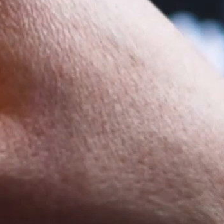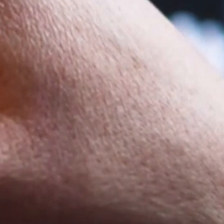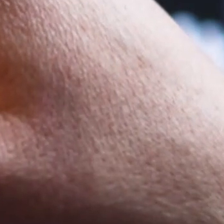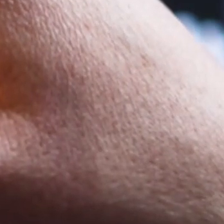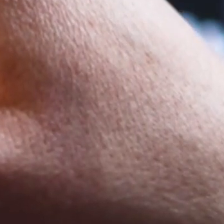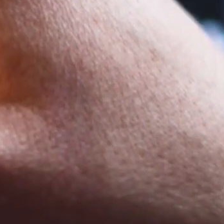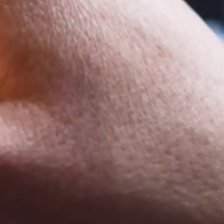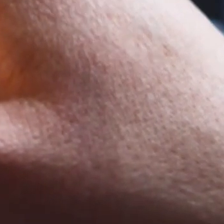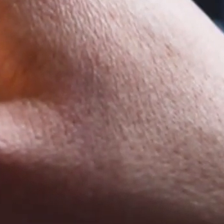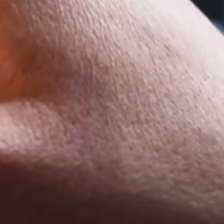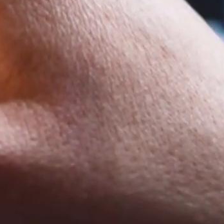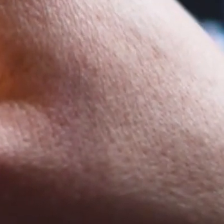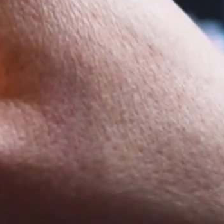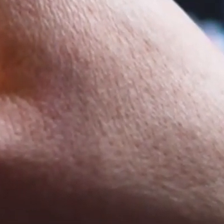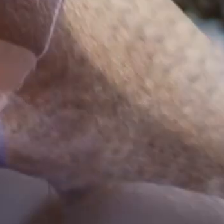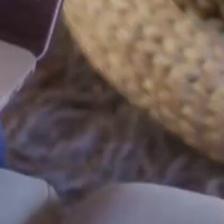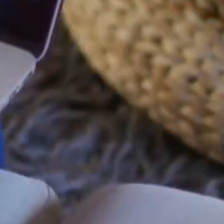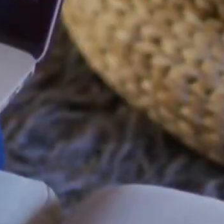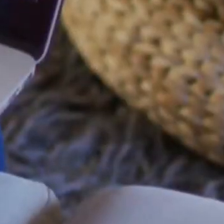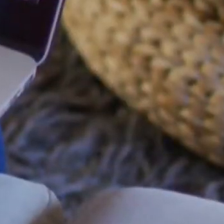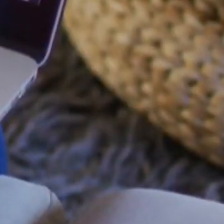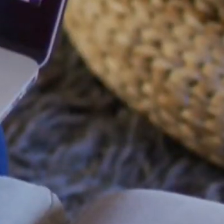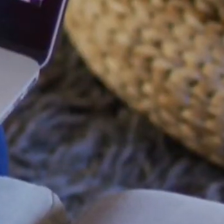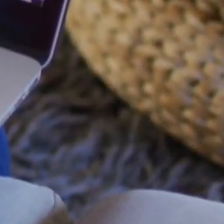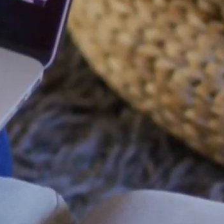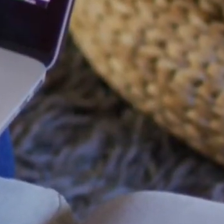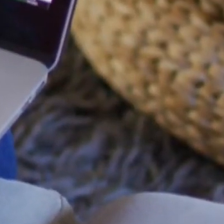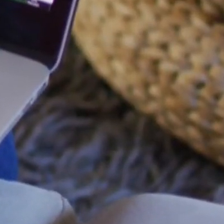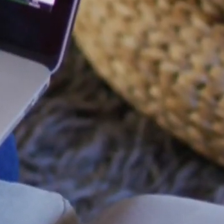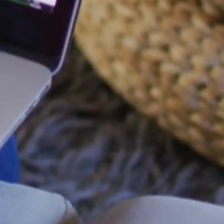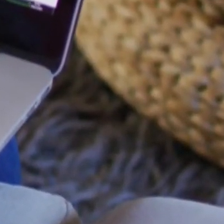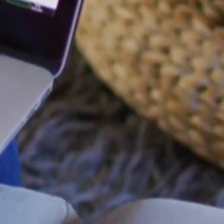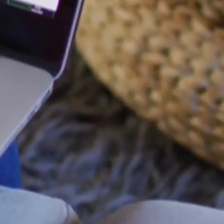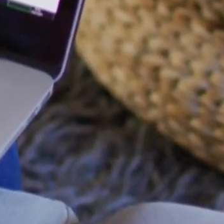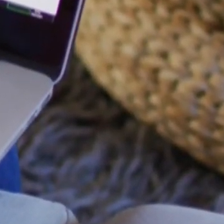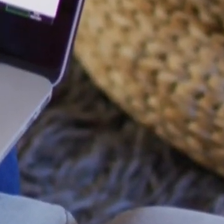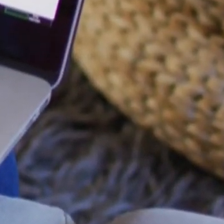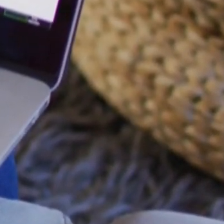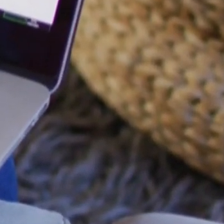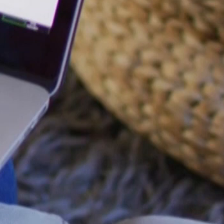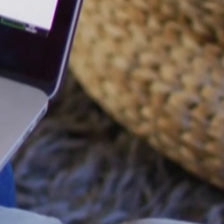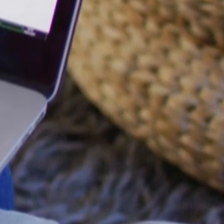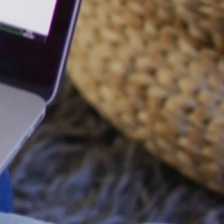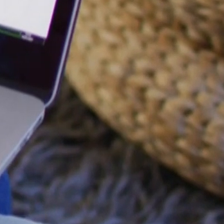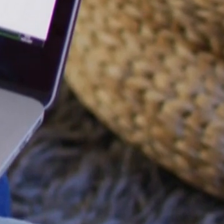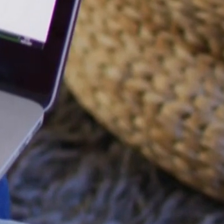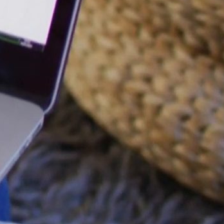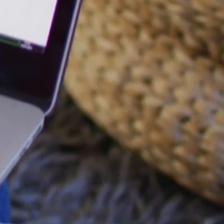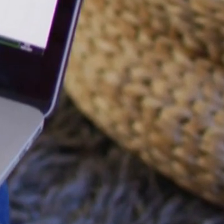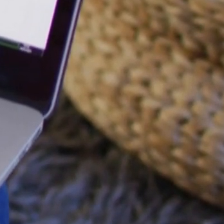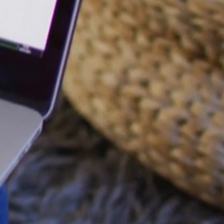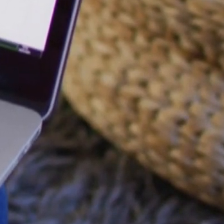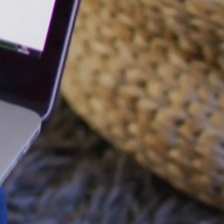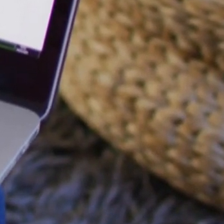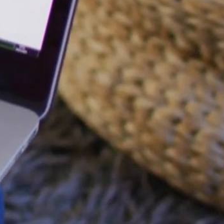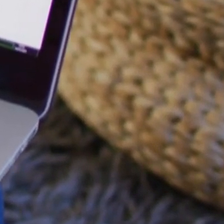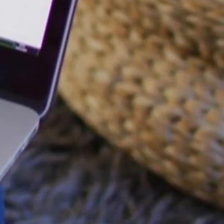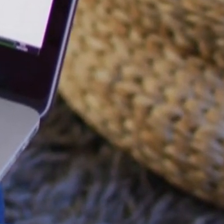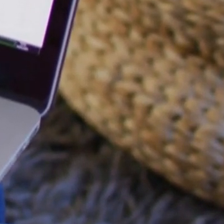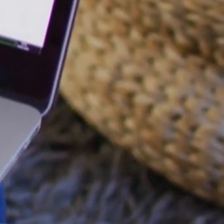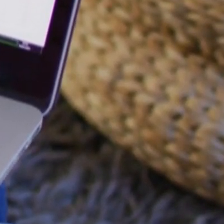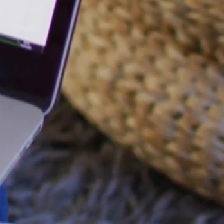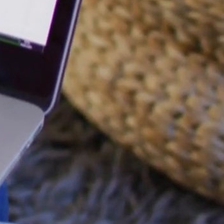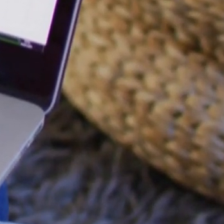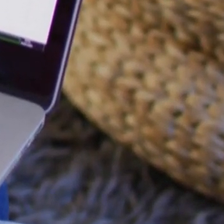essas informações, todos os dados eletrônicos hoje, eles são fáceis, né, de serem